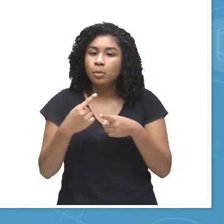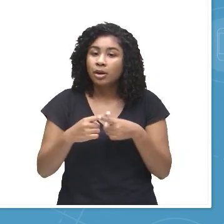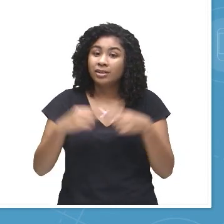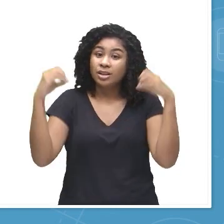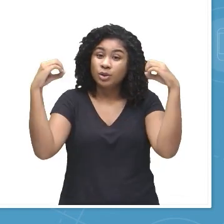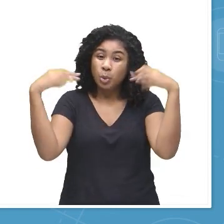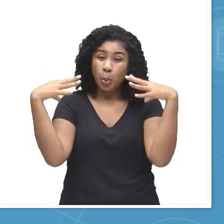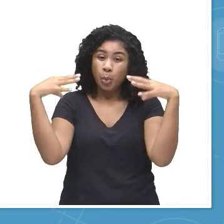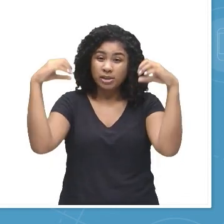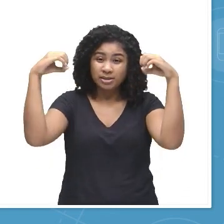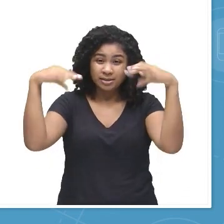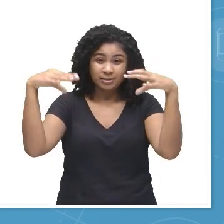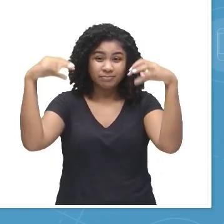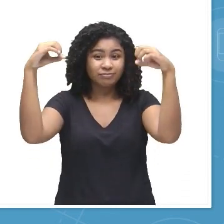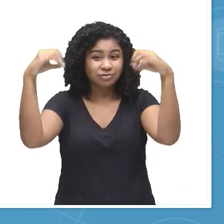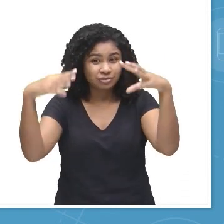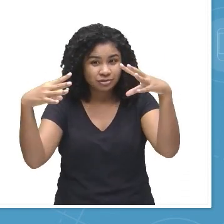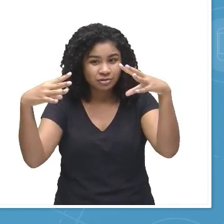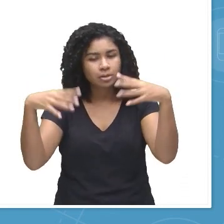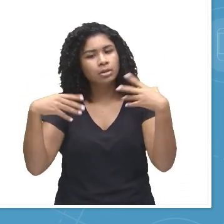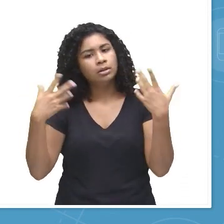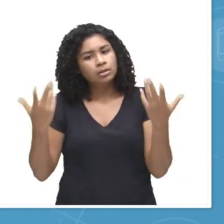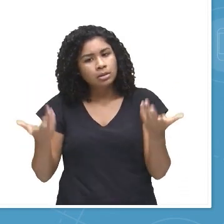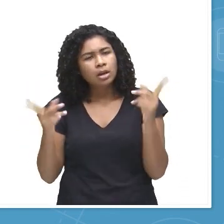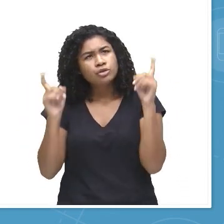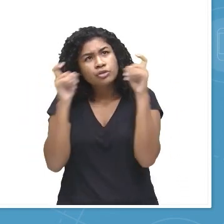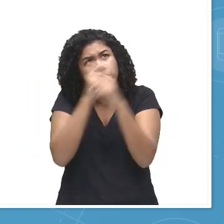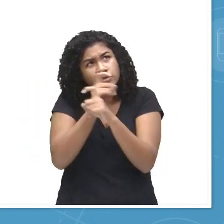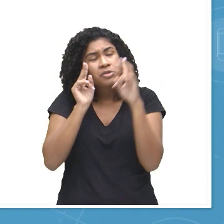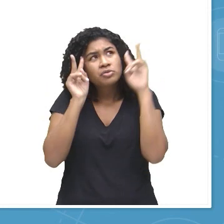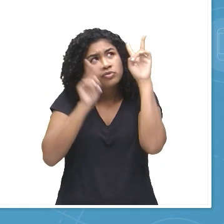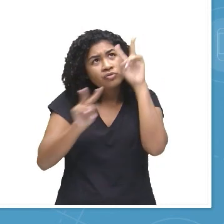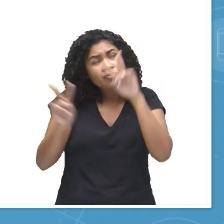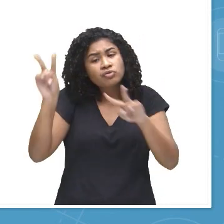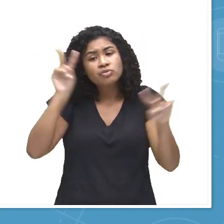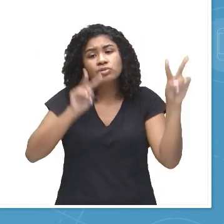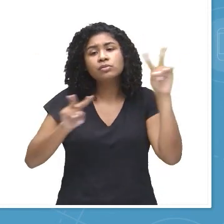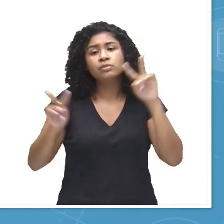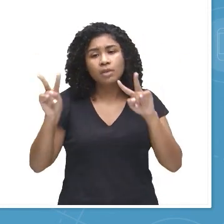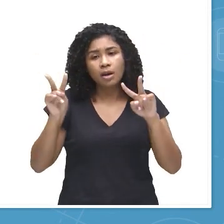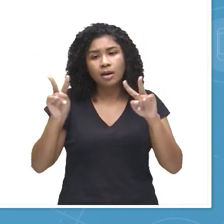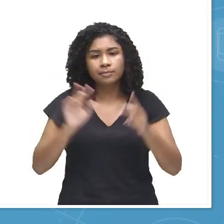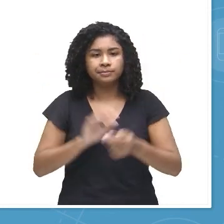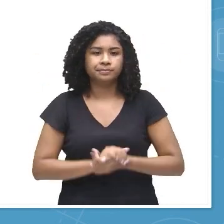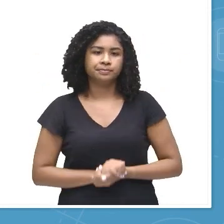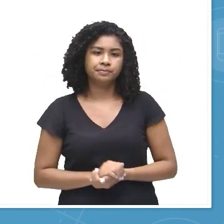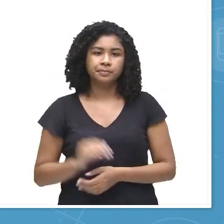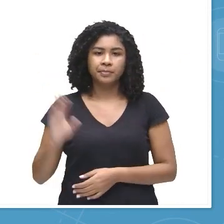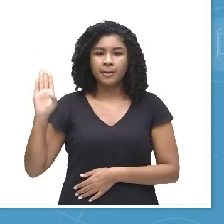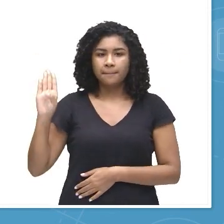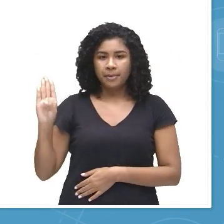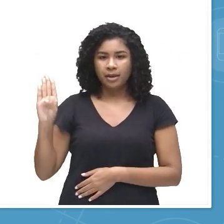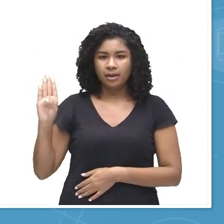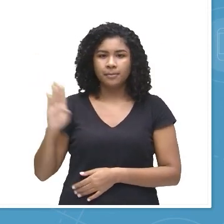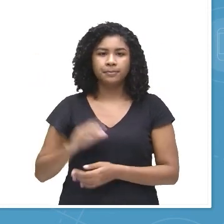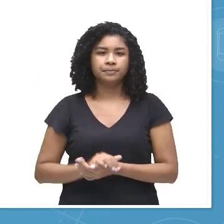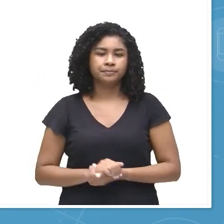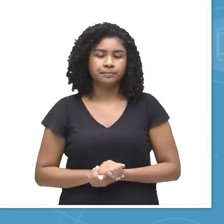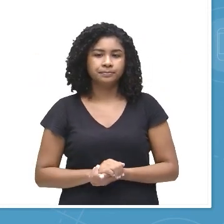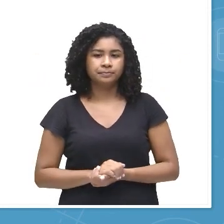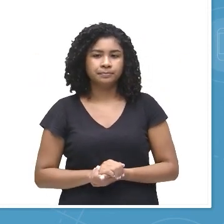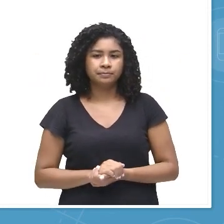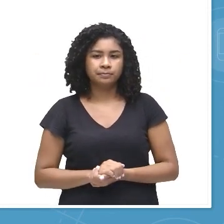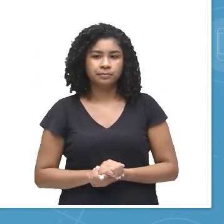acaba prejudicando a observação deles. Pela perda do visto dos astros, também